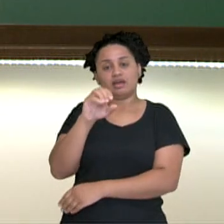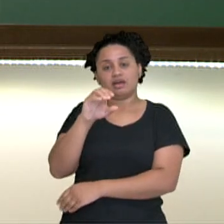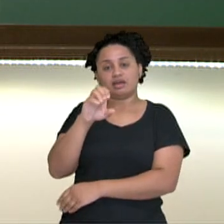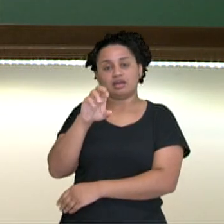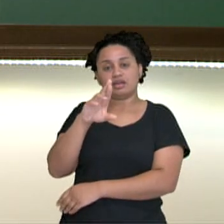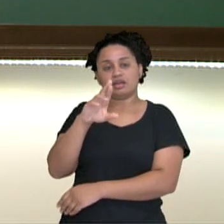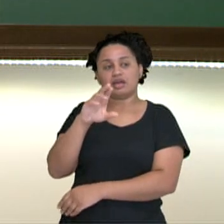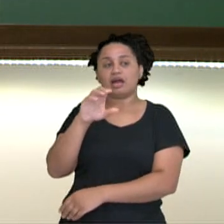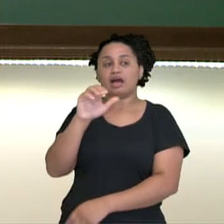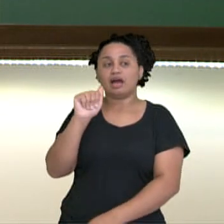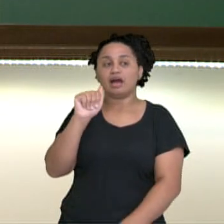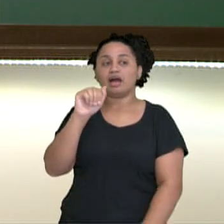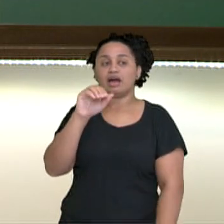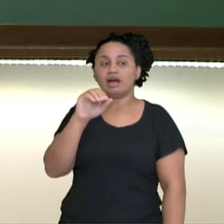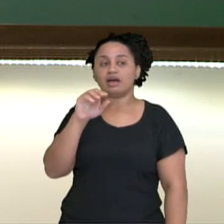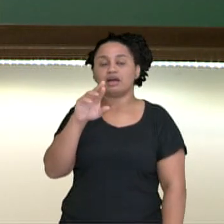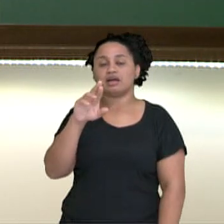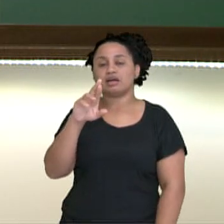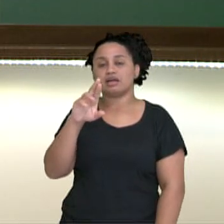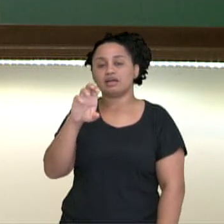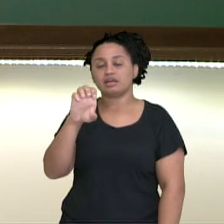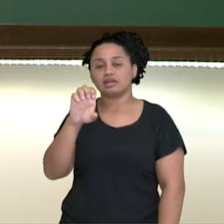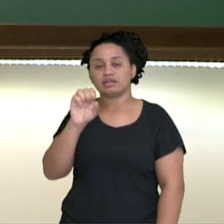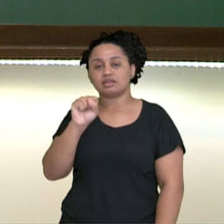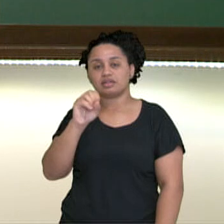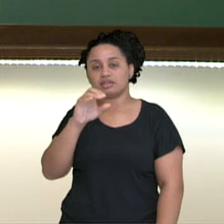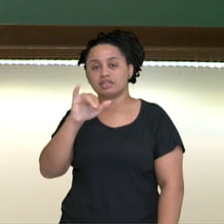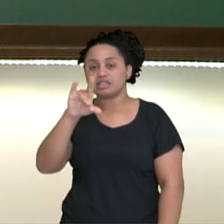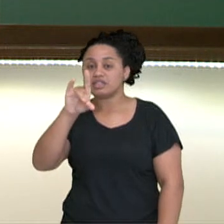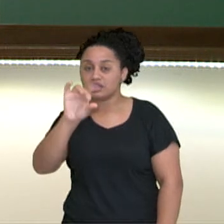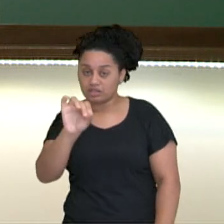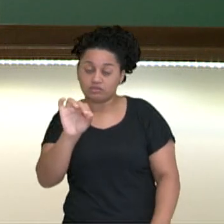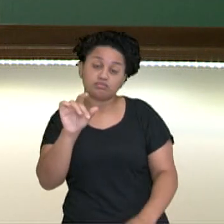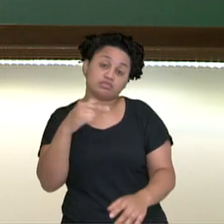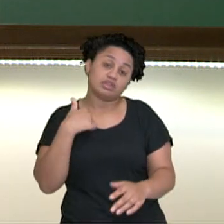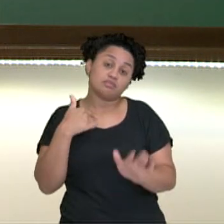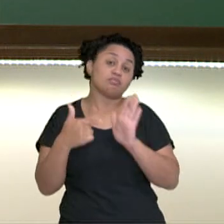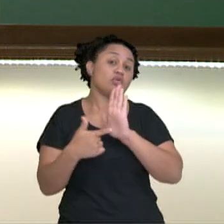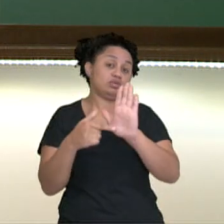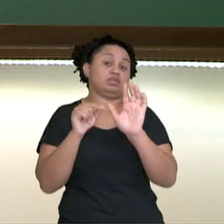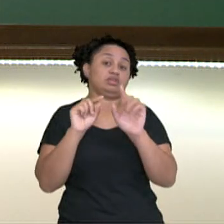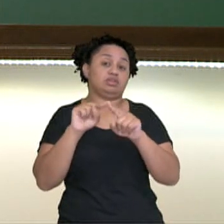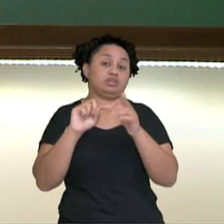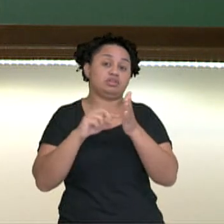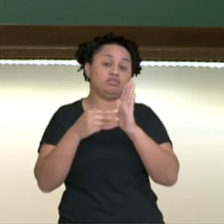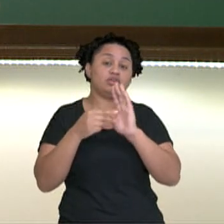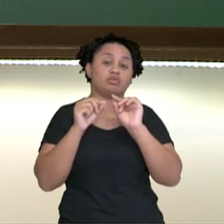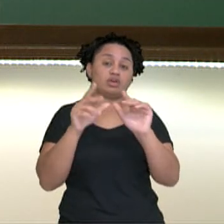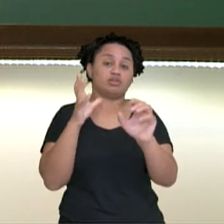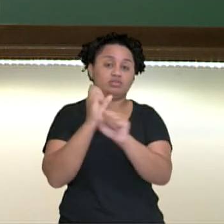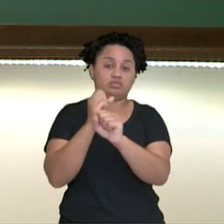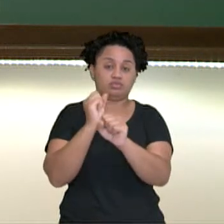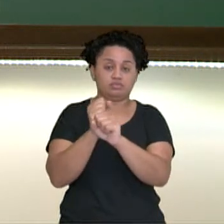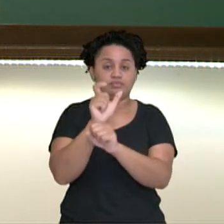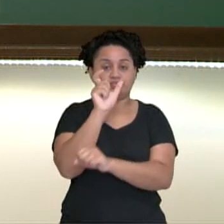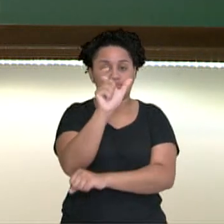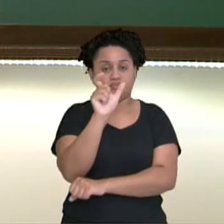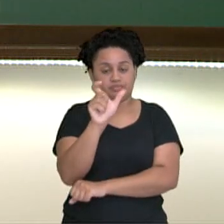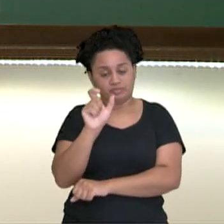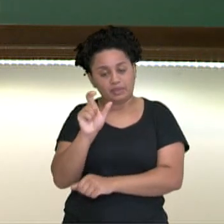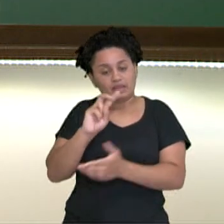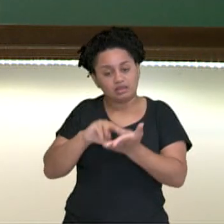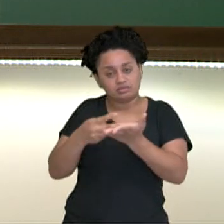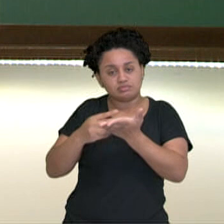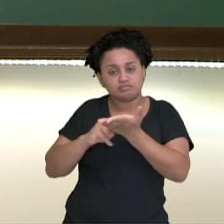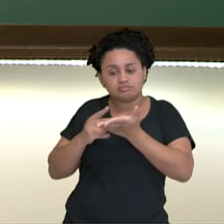já induz você, sugere que você faça uma soma, Então, esses valores e essas palavras nós vamos